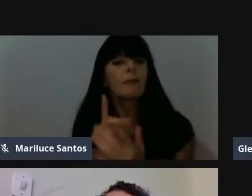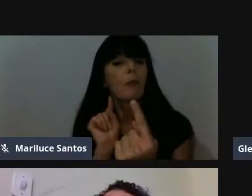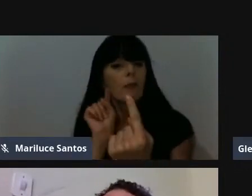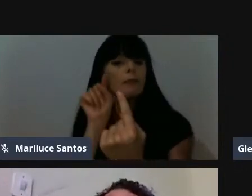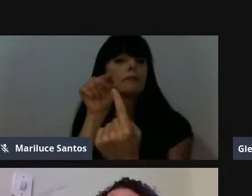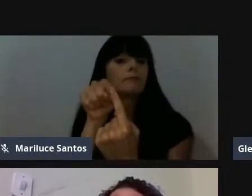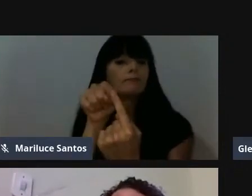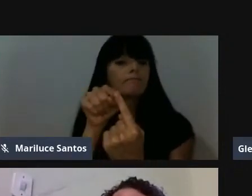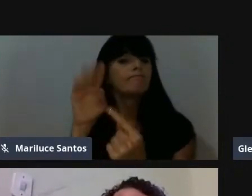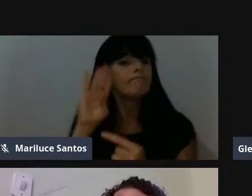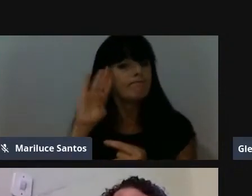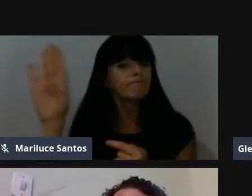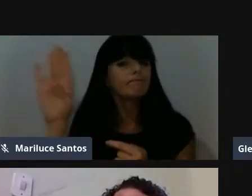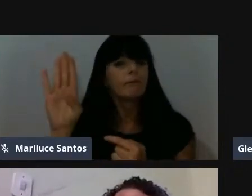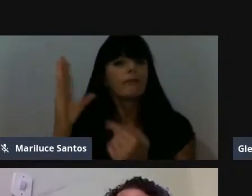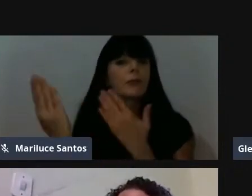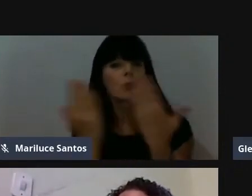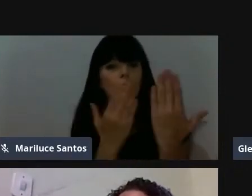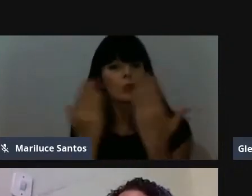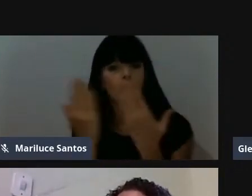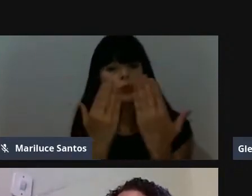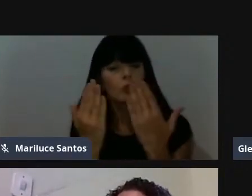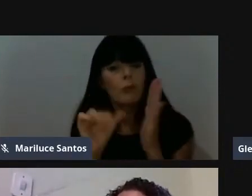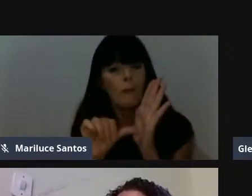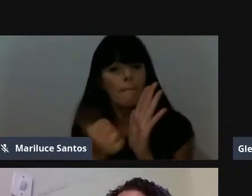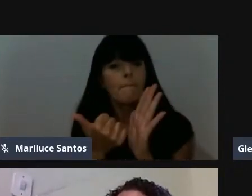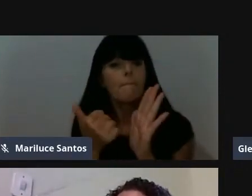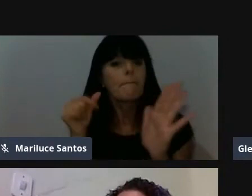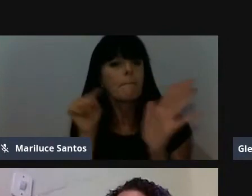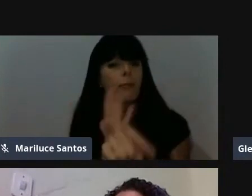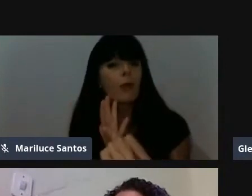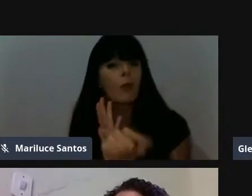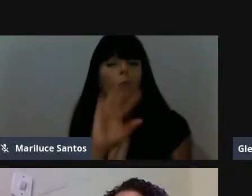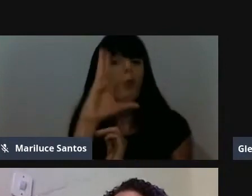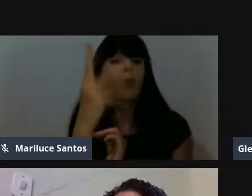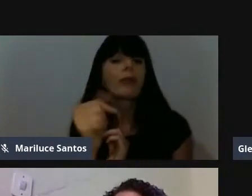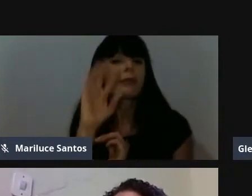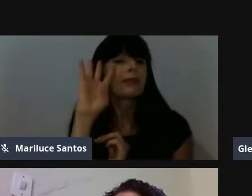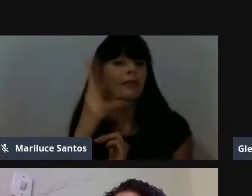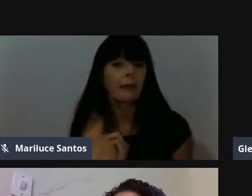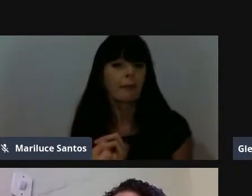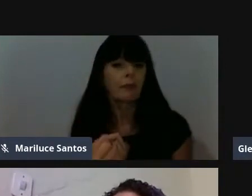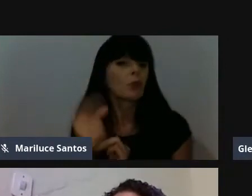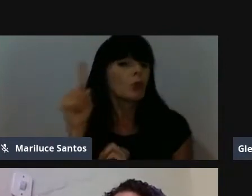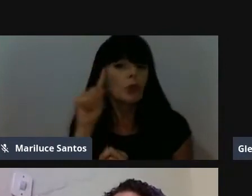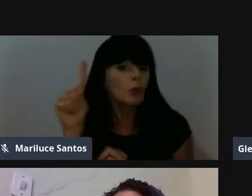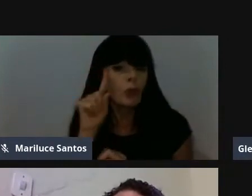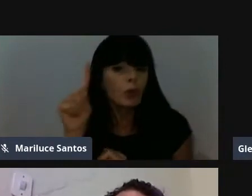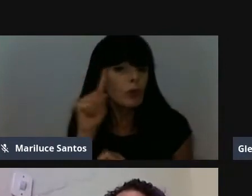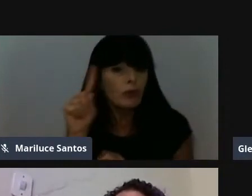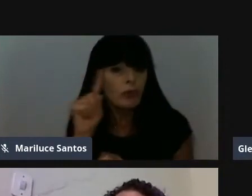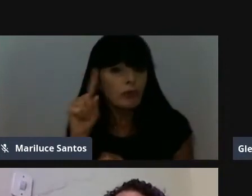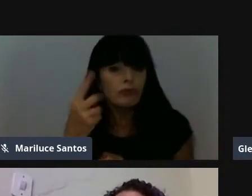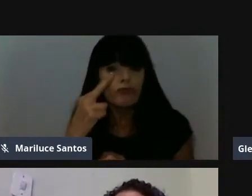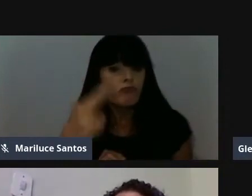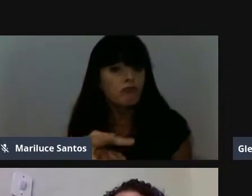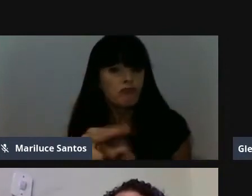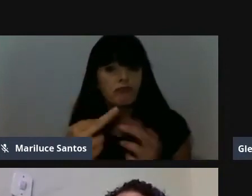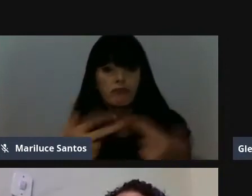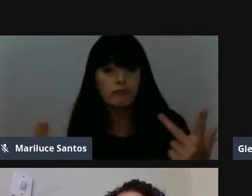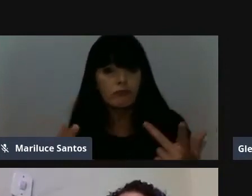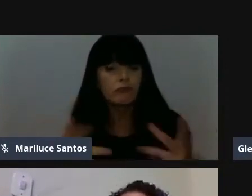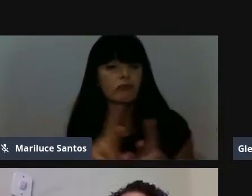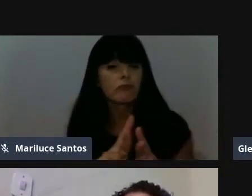né? Eu estudo, na primeira pergunta lá, quanto tempo? Eu estudo todo dia, né? Eu vejo uma coisa diferente, eu